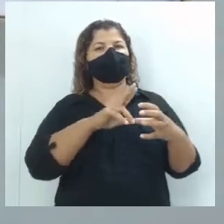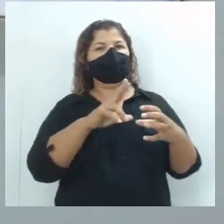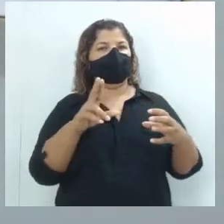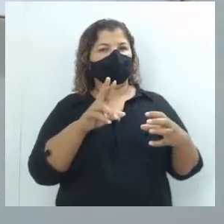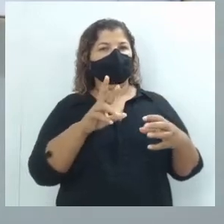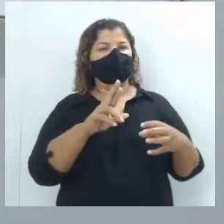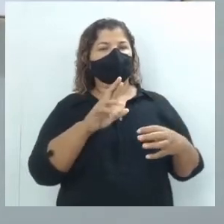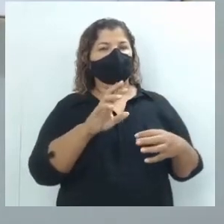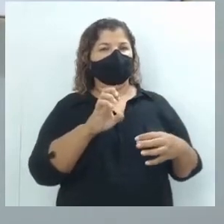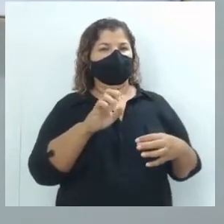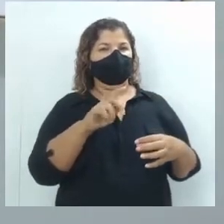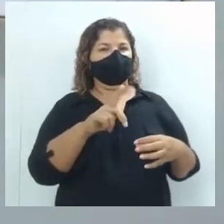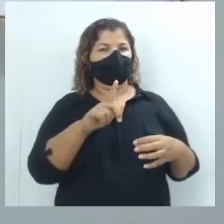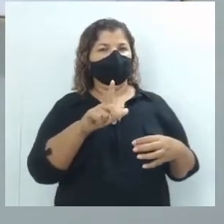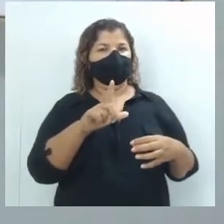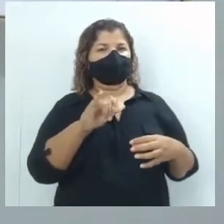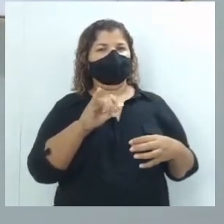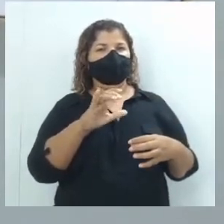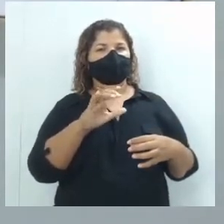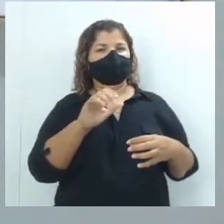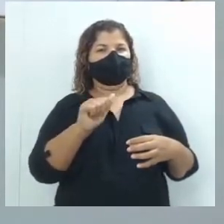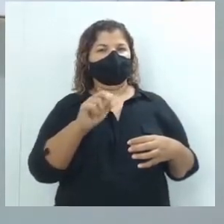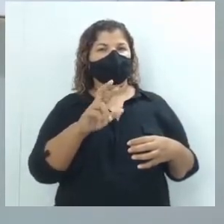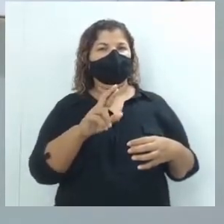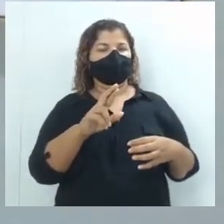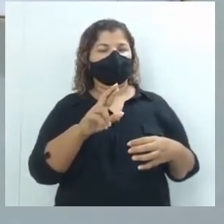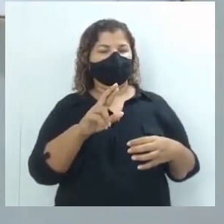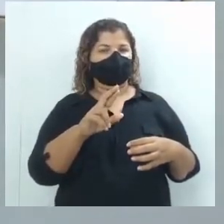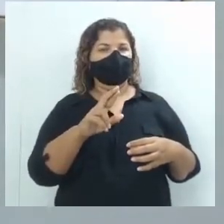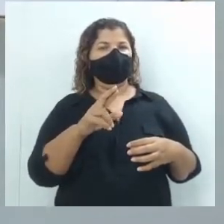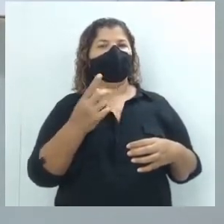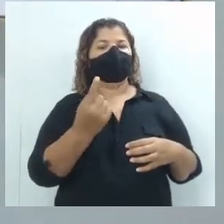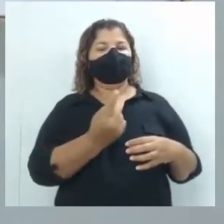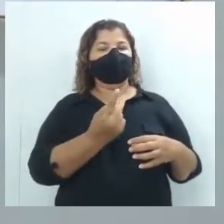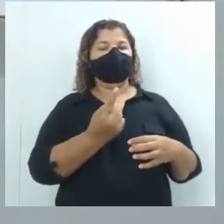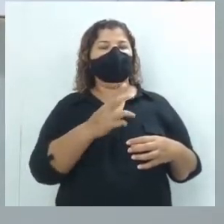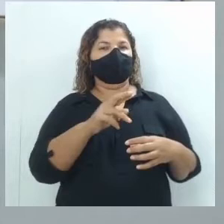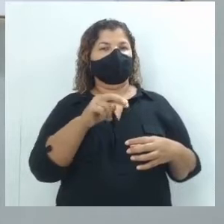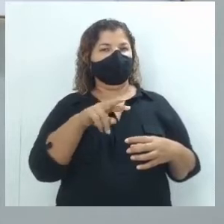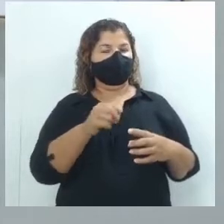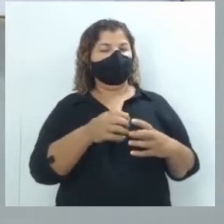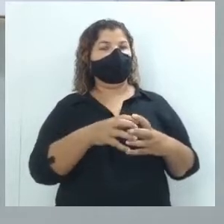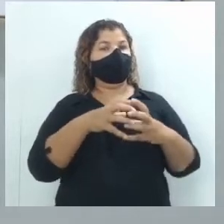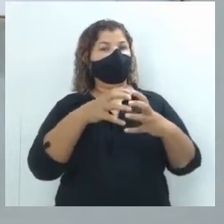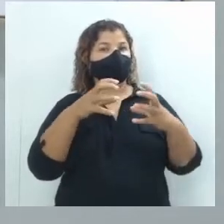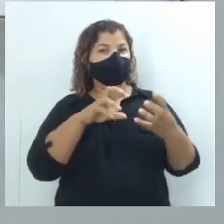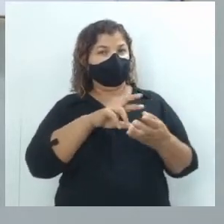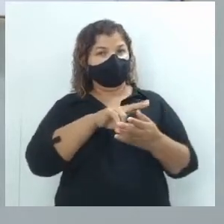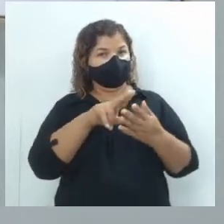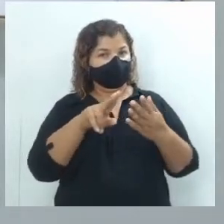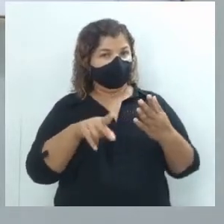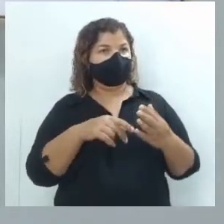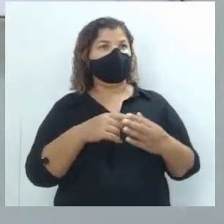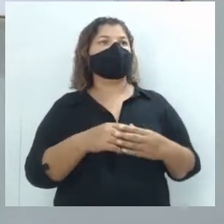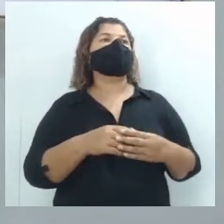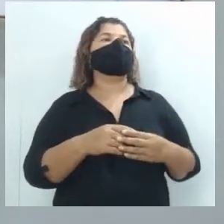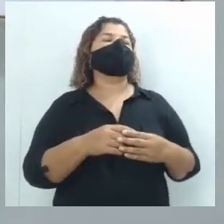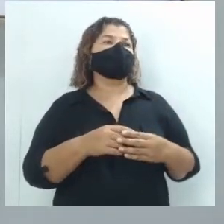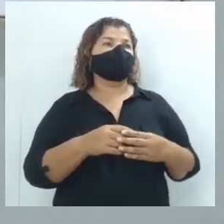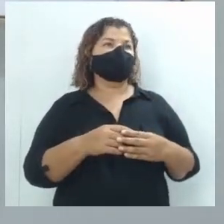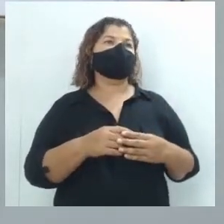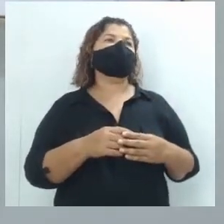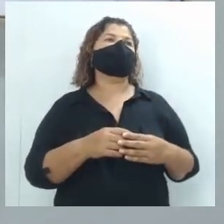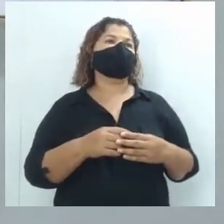de replicação de RNA, ou seja, a partir de um RNA você vai formar outro. Olha para cá. Esse